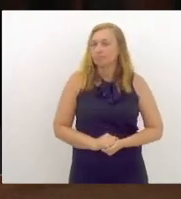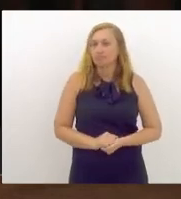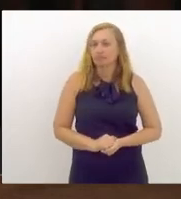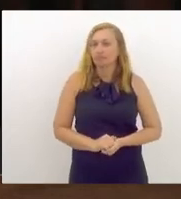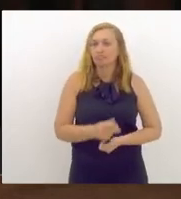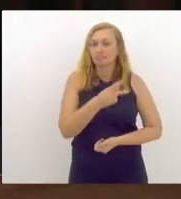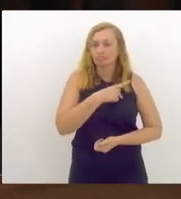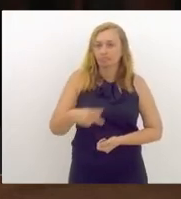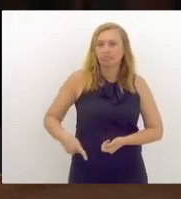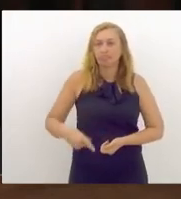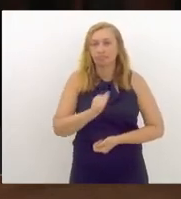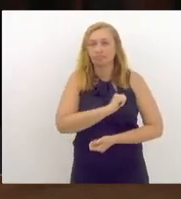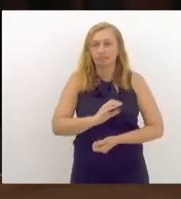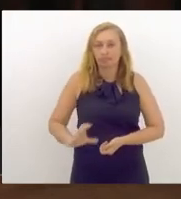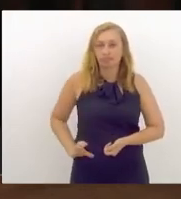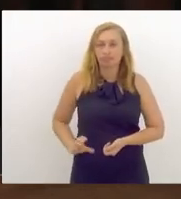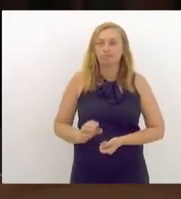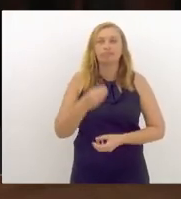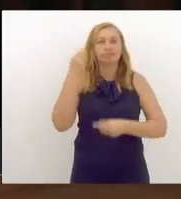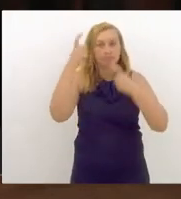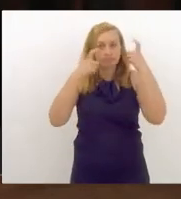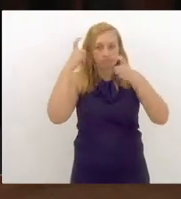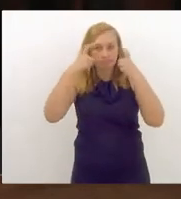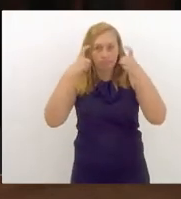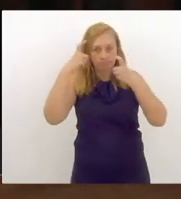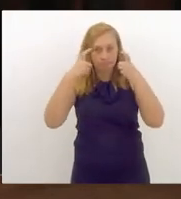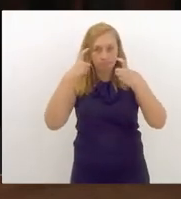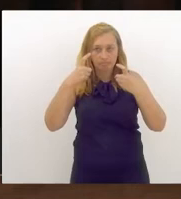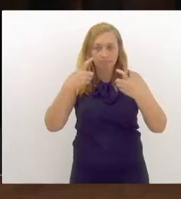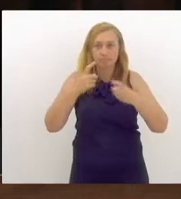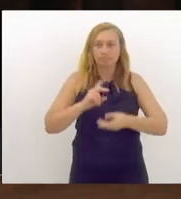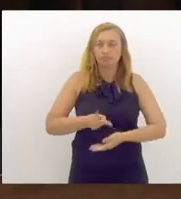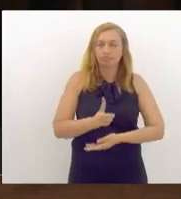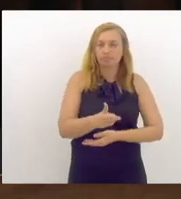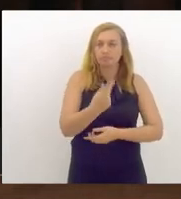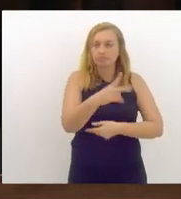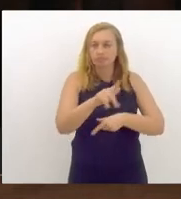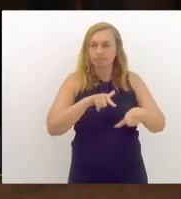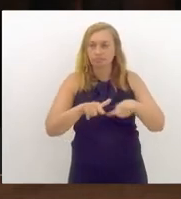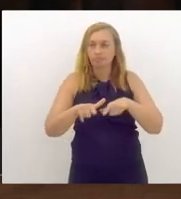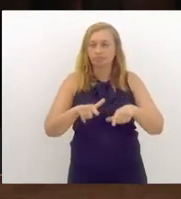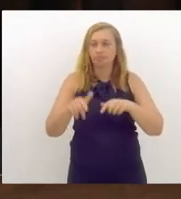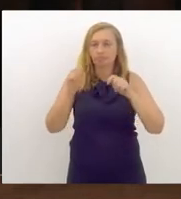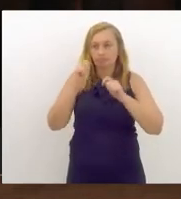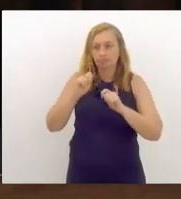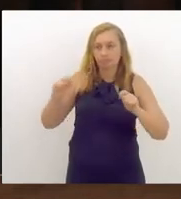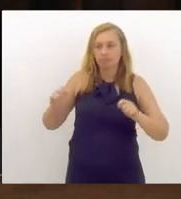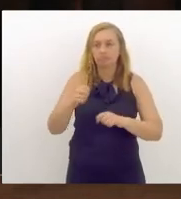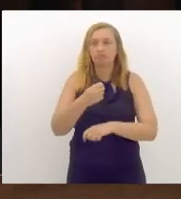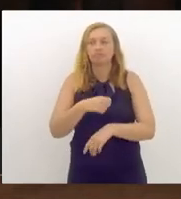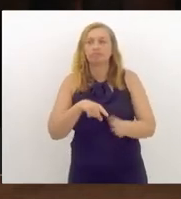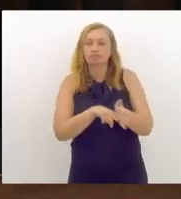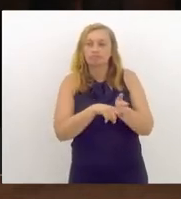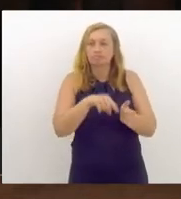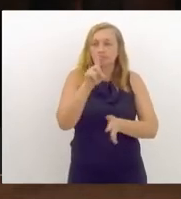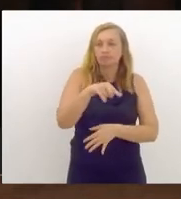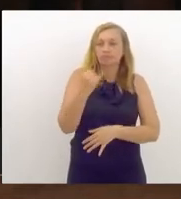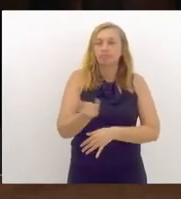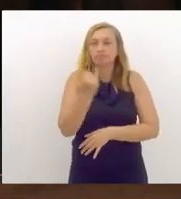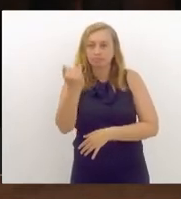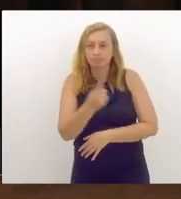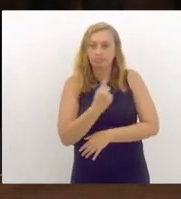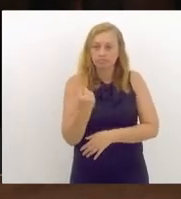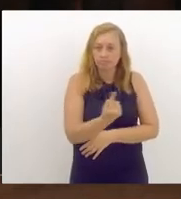presidente André Ceciliano teve a preocupação de garantir o mandato para Assessoria fiscal isso é sempre importante para não